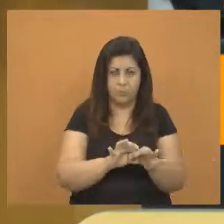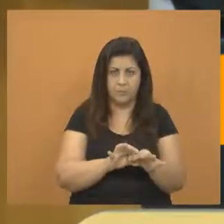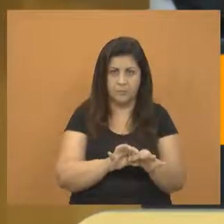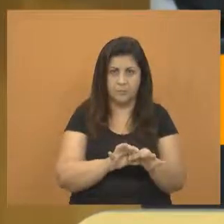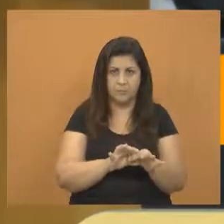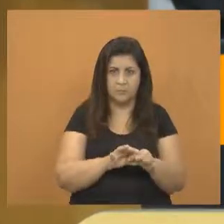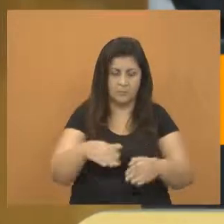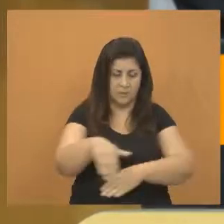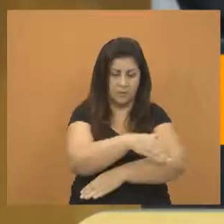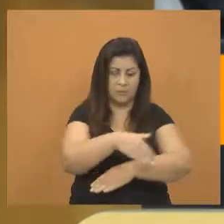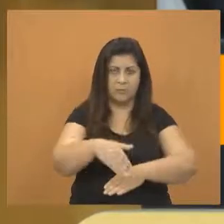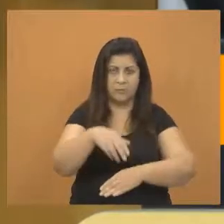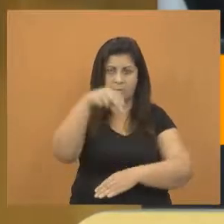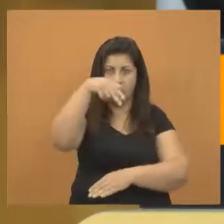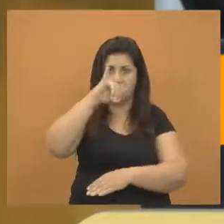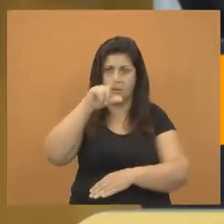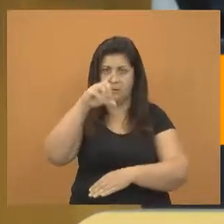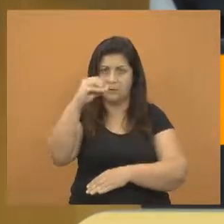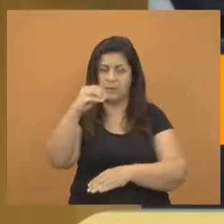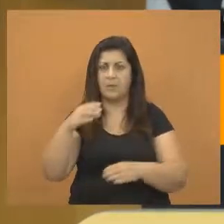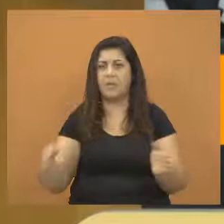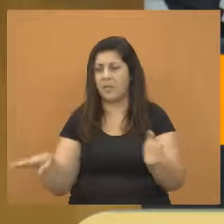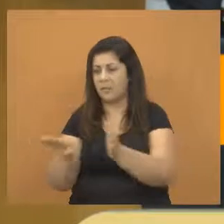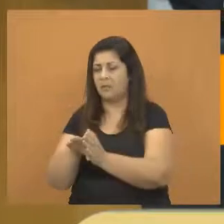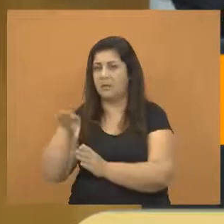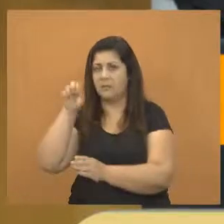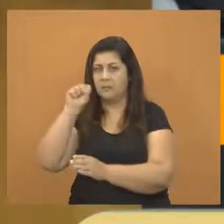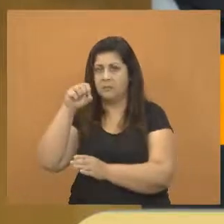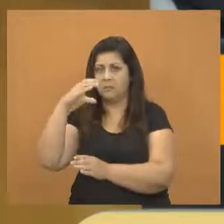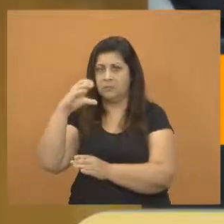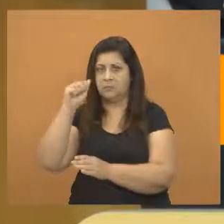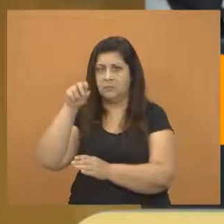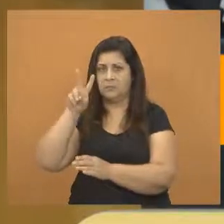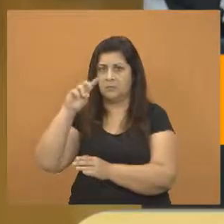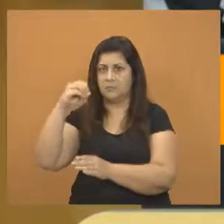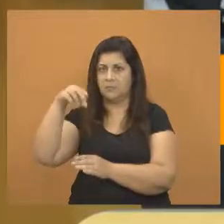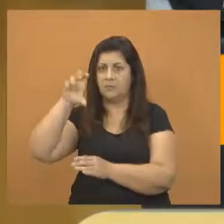rodovia Nilo Máximo, a rodovia Geraldo Scavone via Estrada do